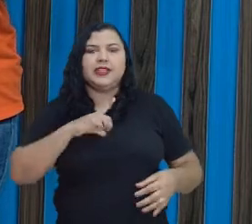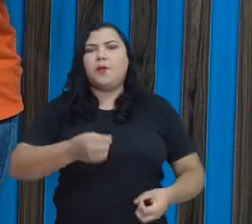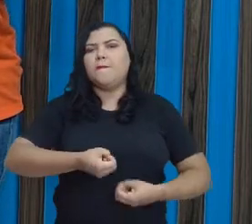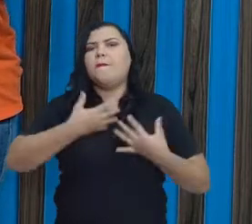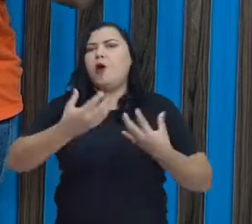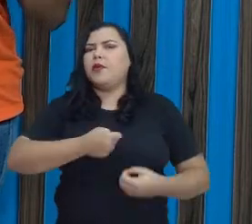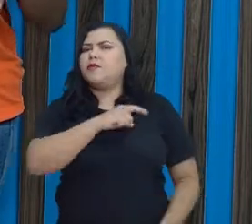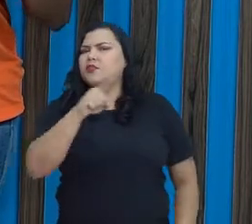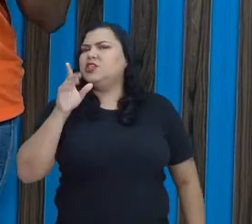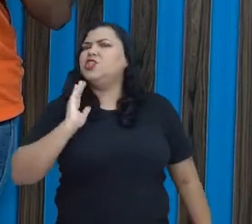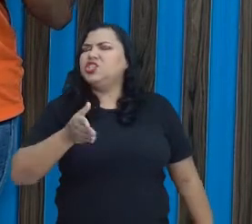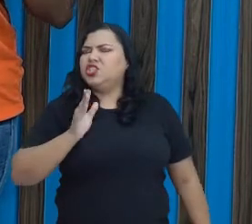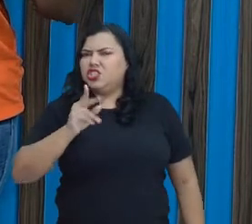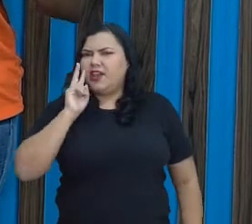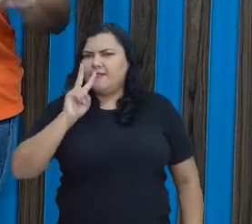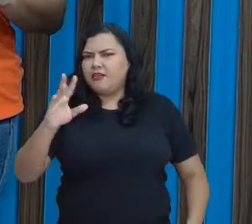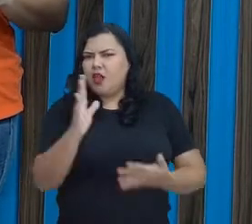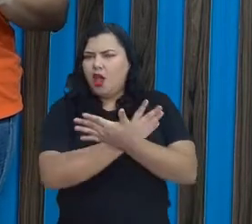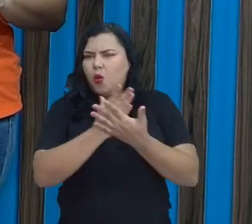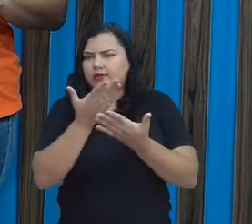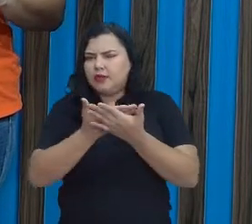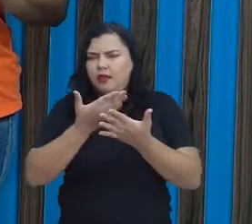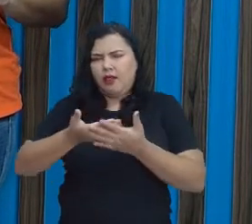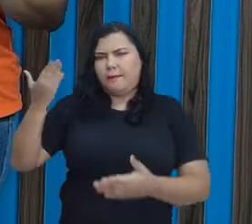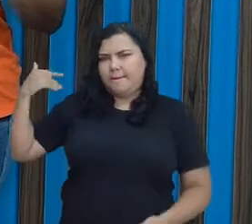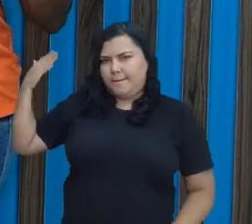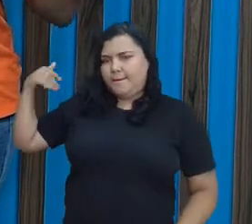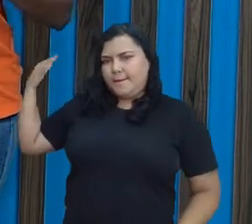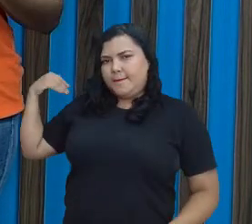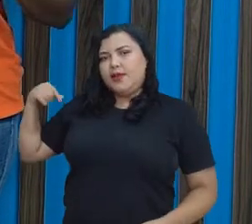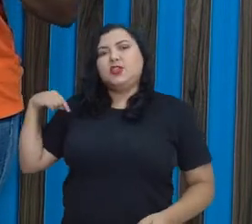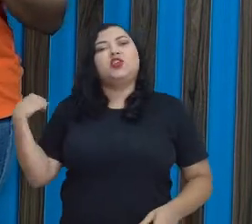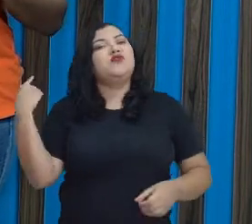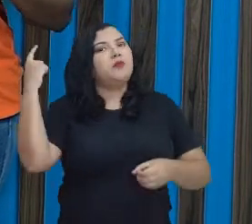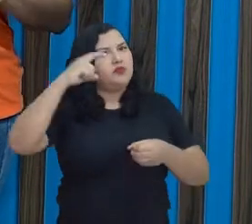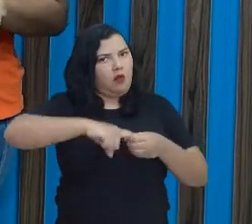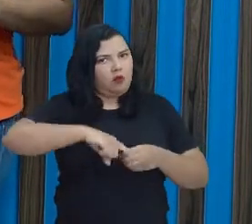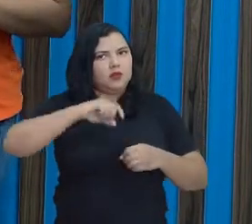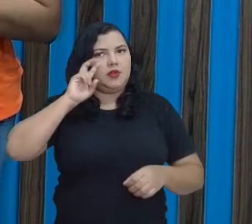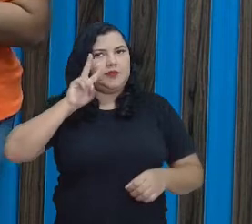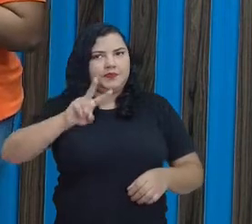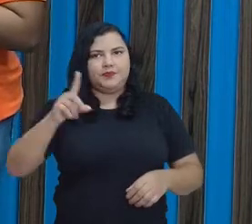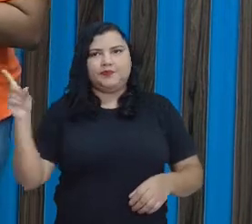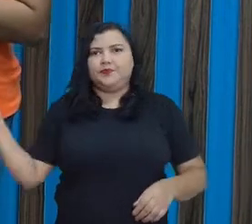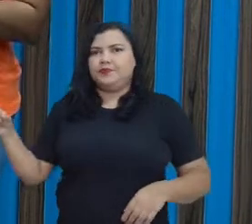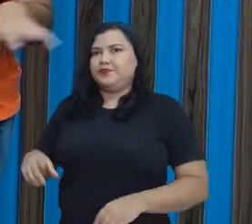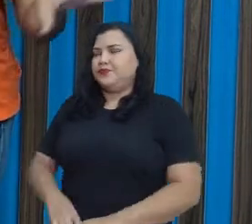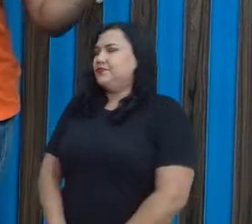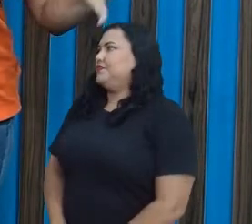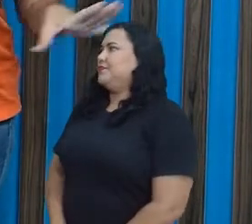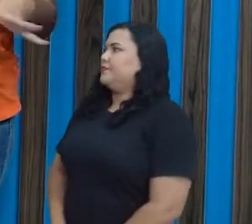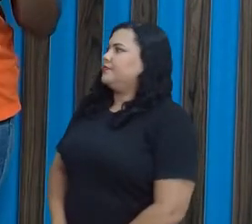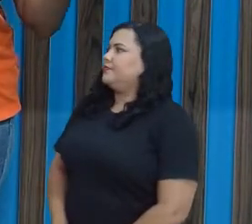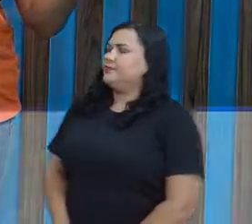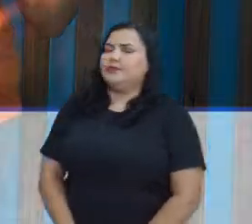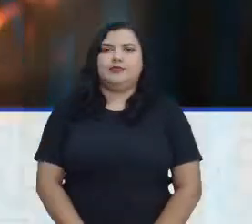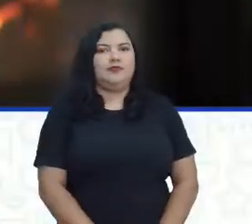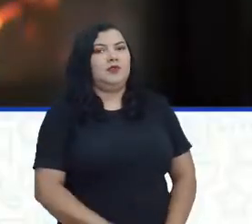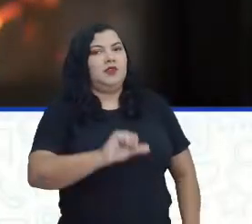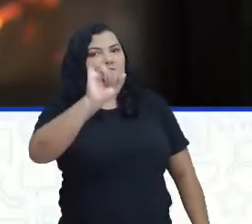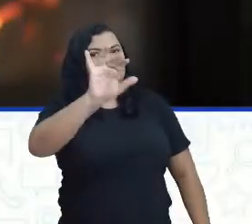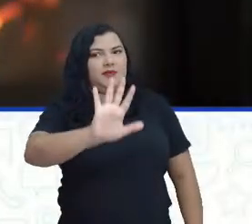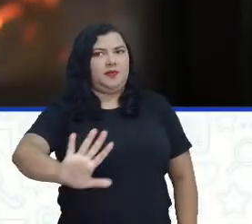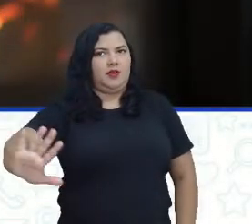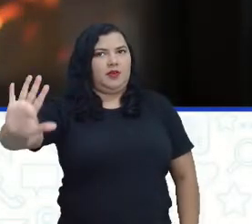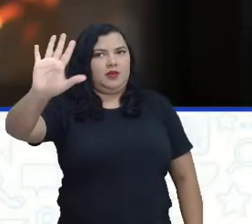já viram algumas aulas atrás, e a gente vai retomar, tá certo? Então, ó, primeiro a gente tem essa